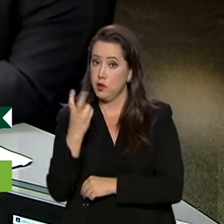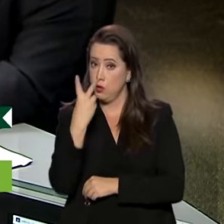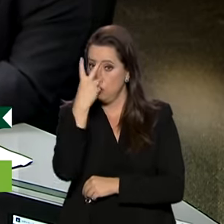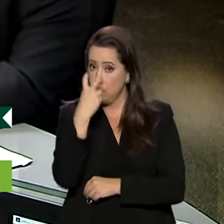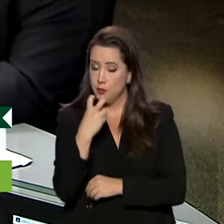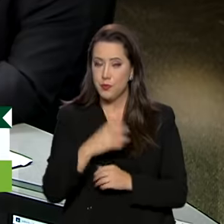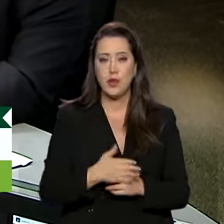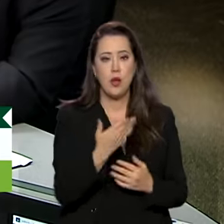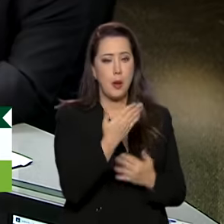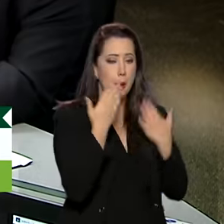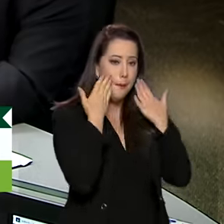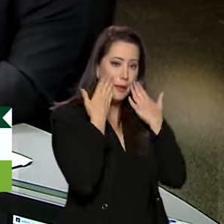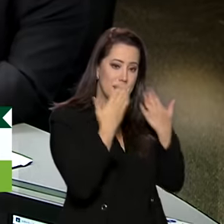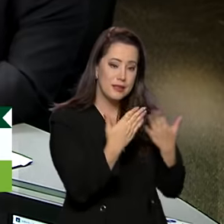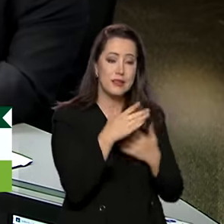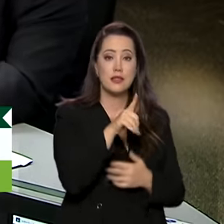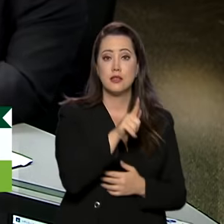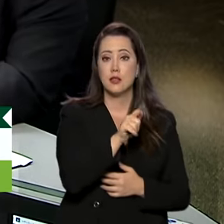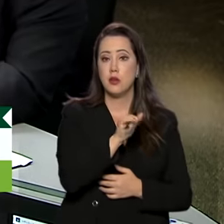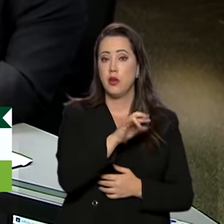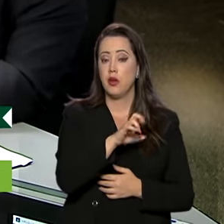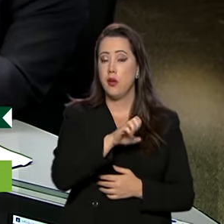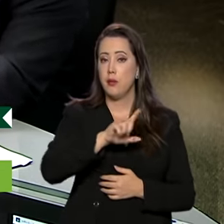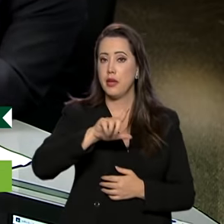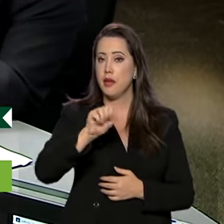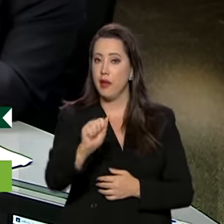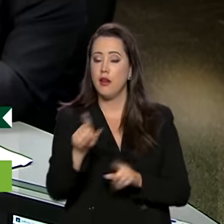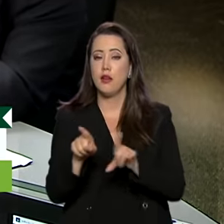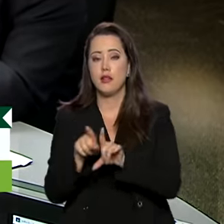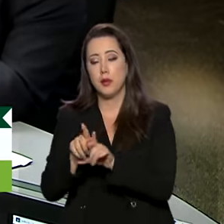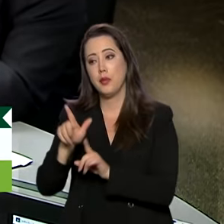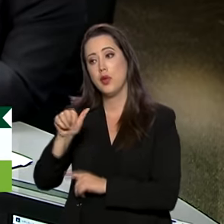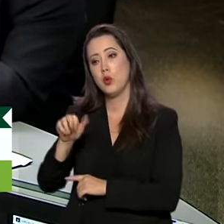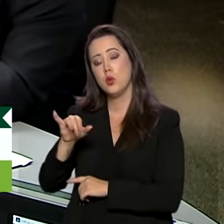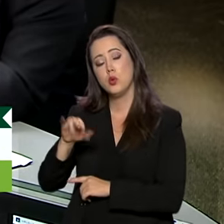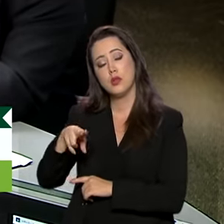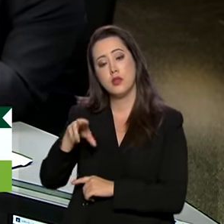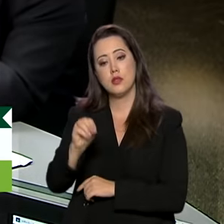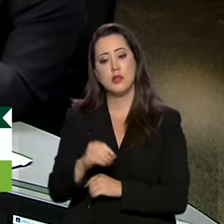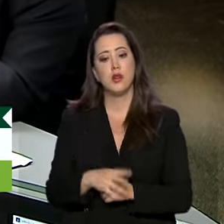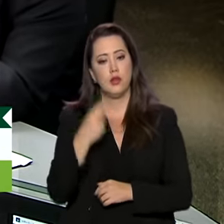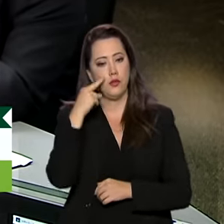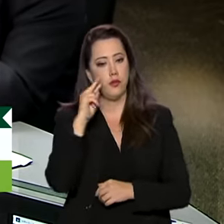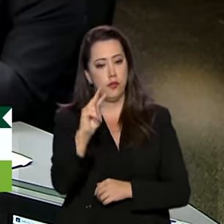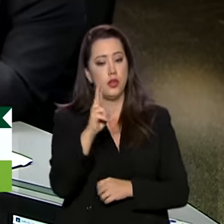da Voz do Brasil Luciano Seixas ao vivo na internet